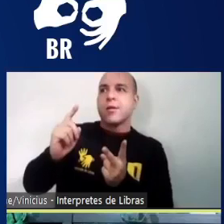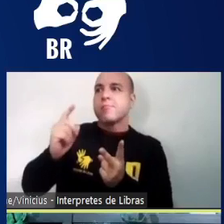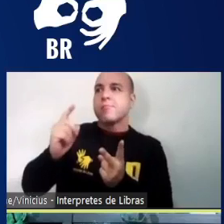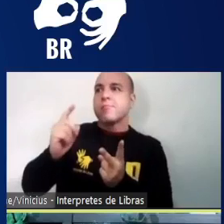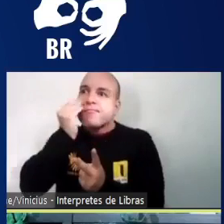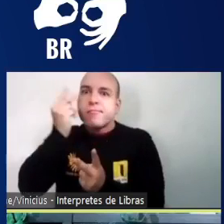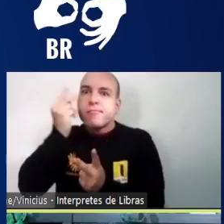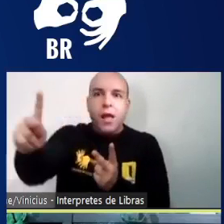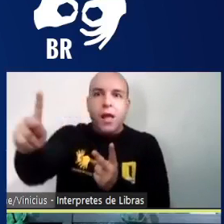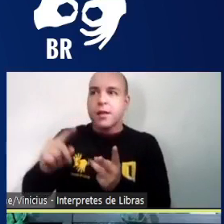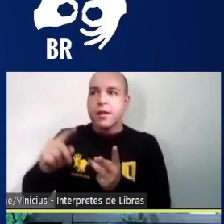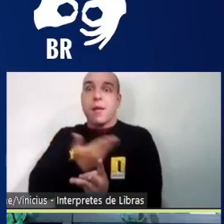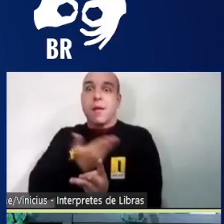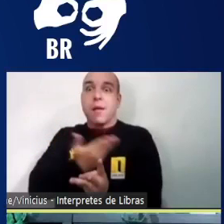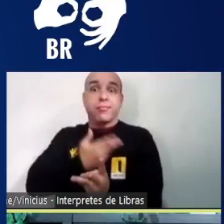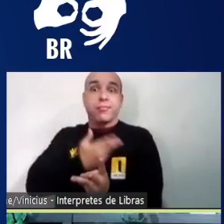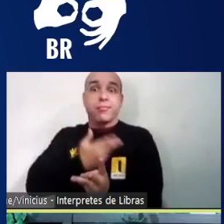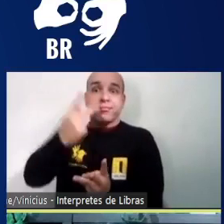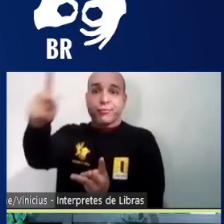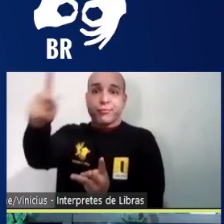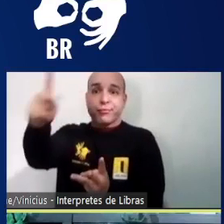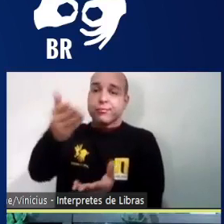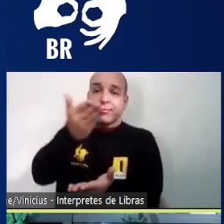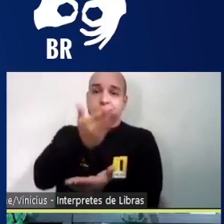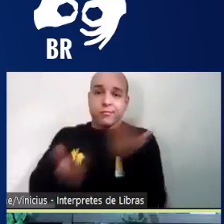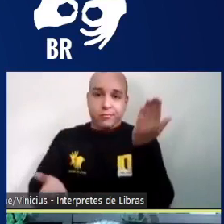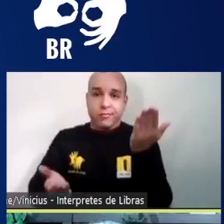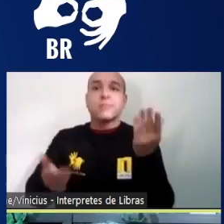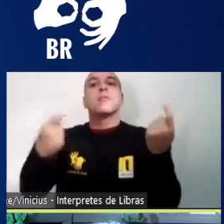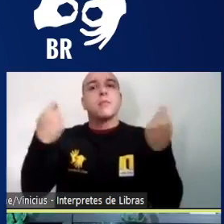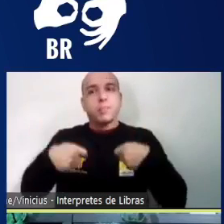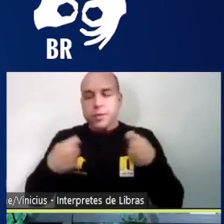novas amizades, novos